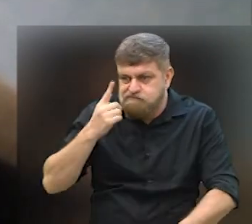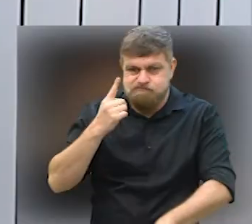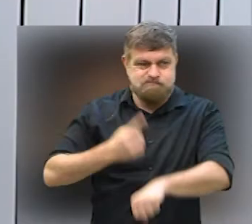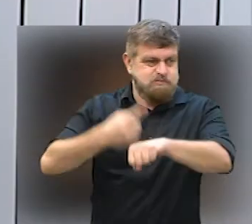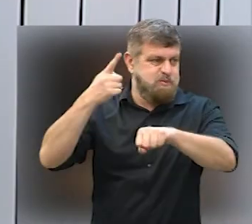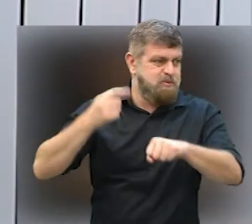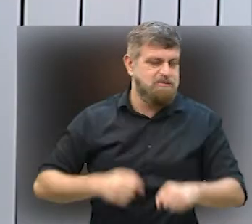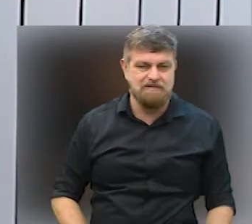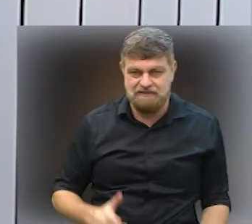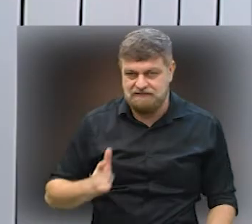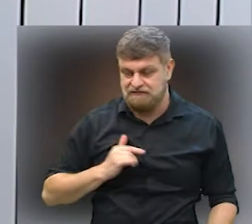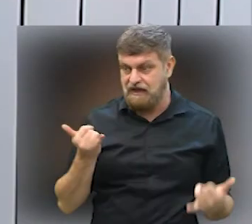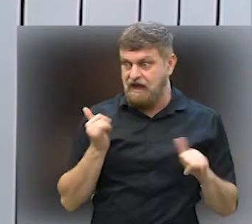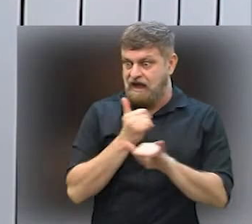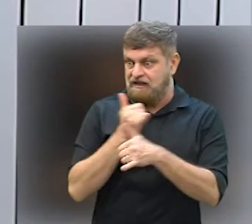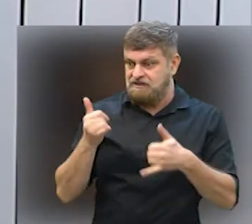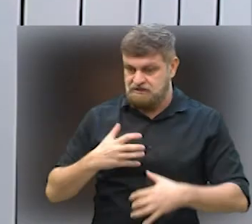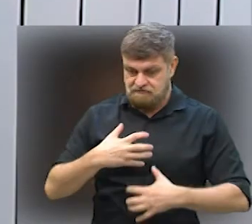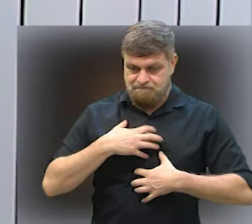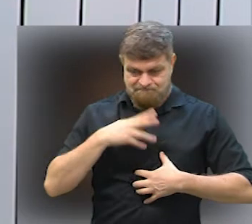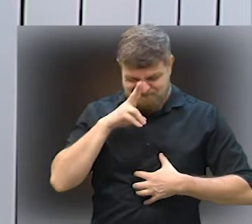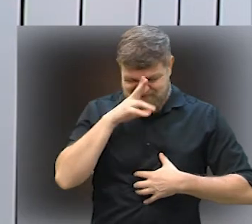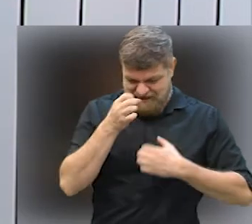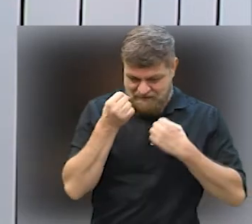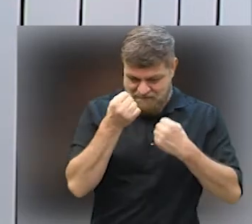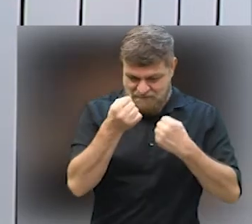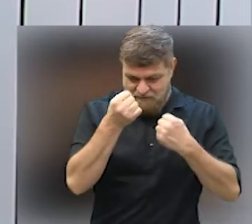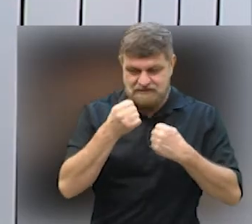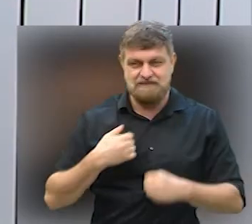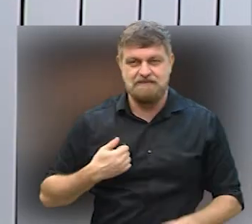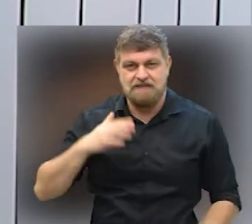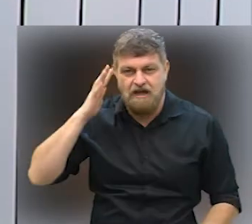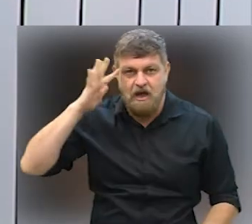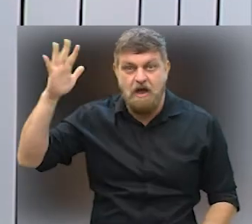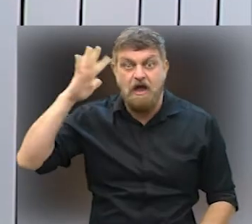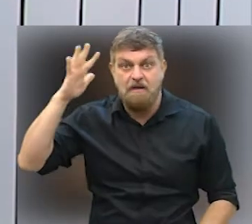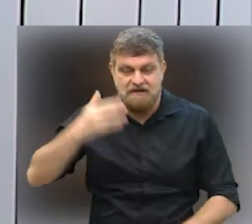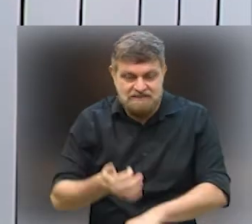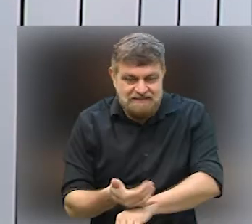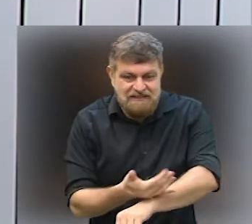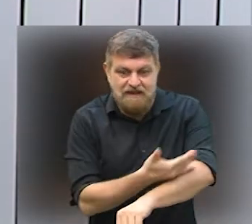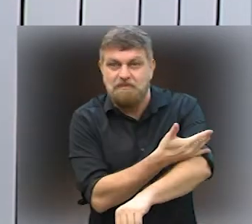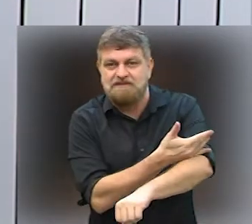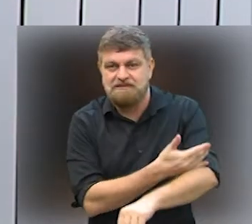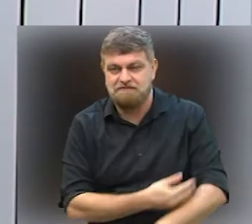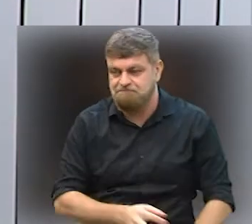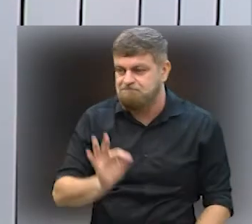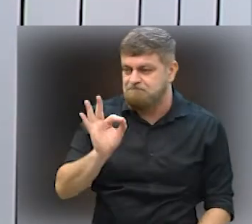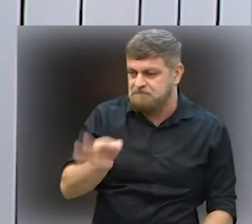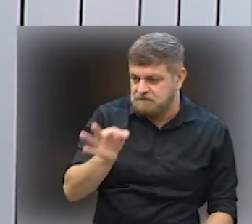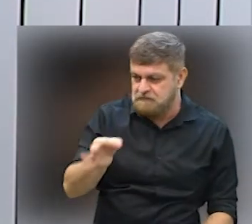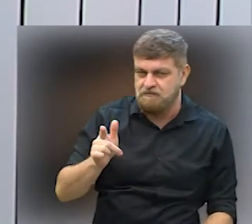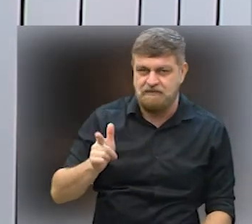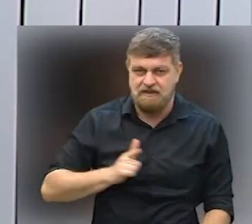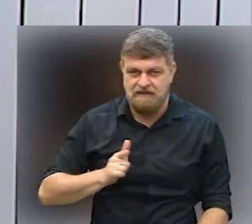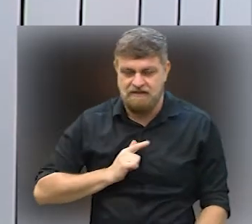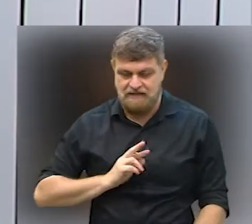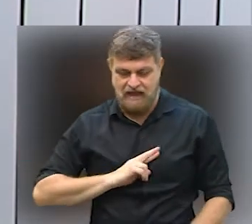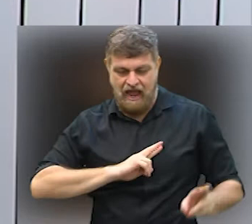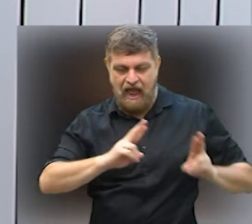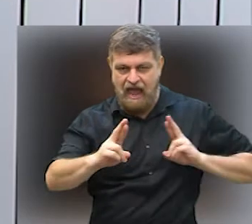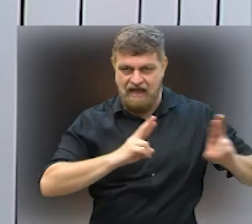seu depoimento sobre a energia, porque eu imagino que seja algo emocionante realmente, né? Você acompanhar